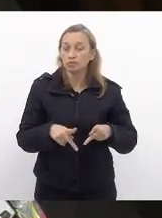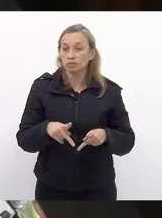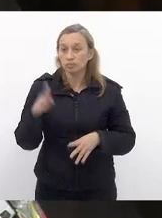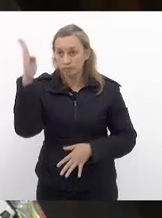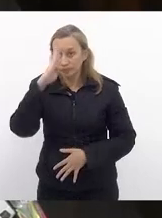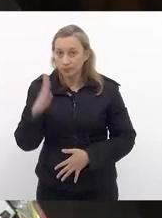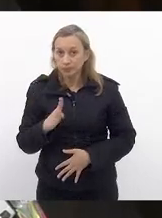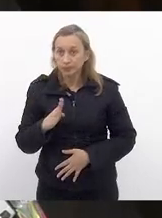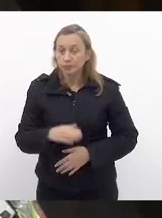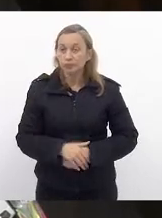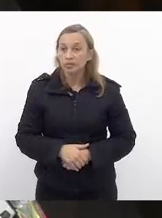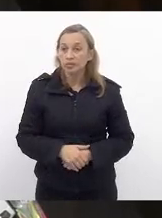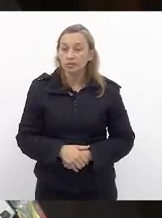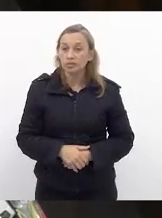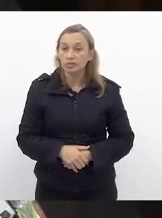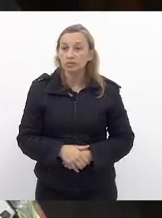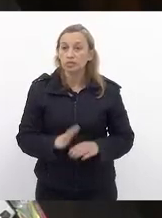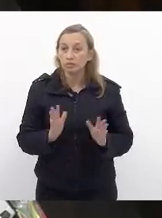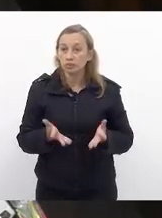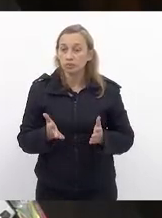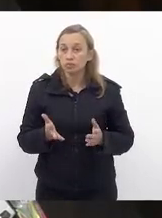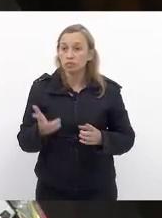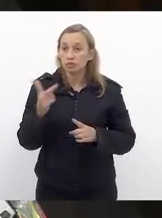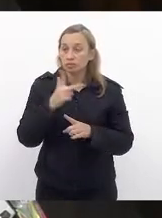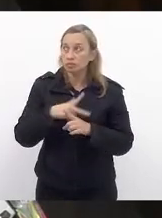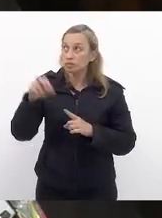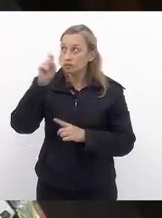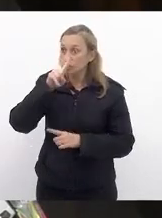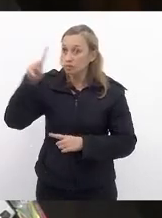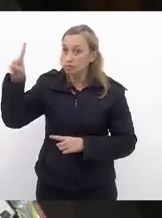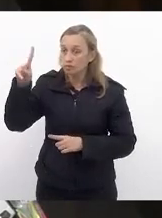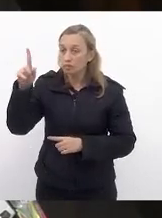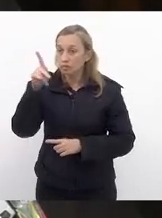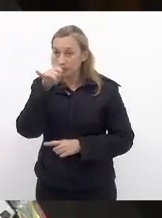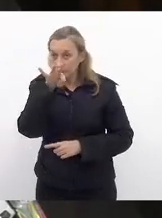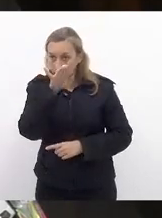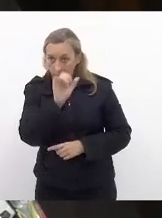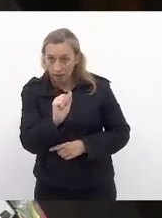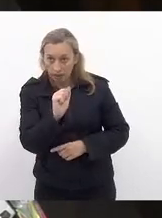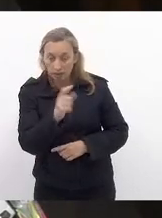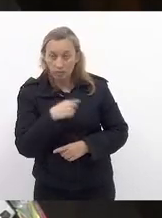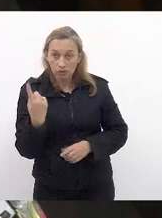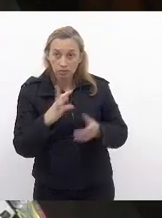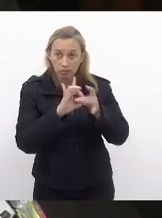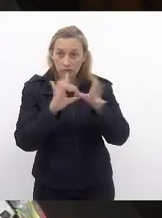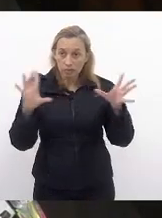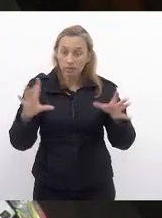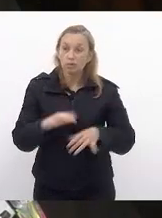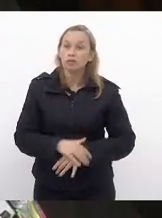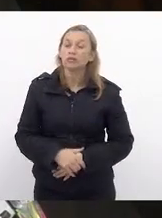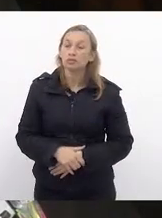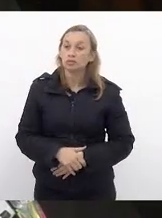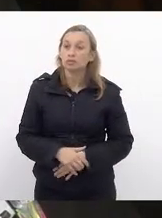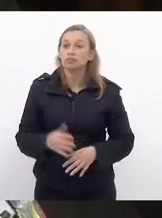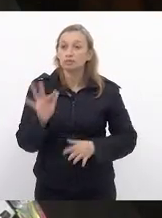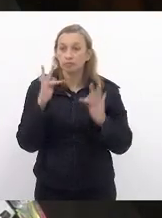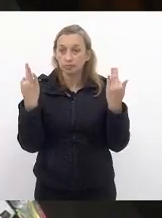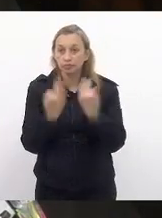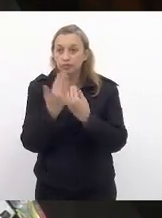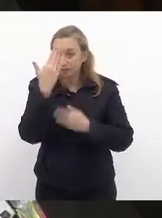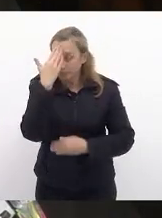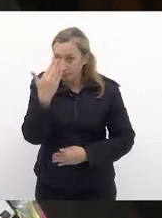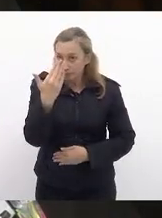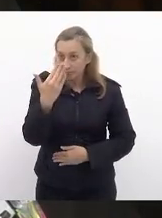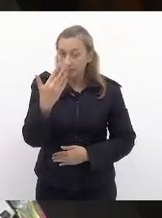hoje venceu Deus venceu a defesa da Pátria da nossa liberdade e da família